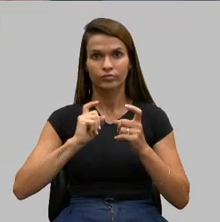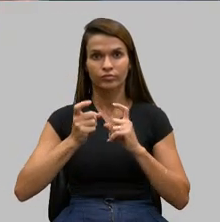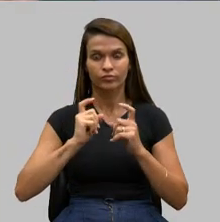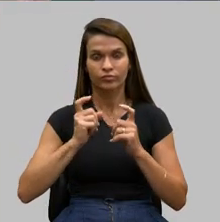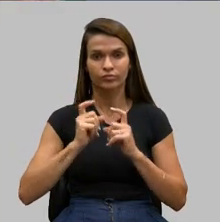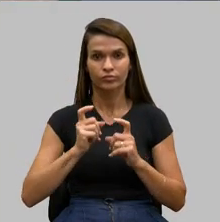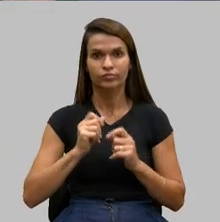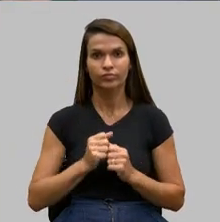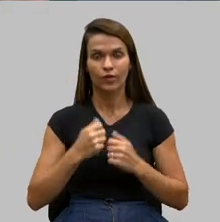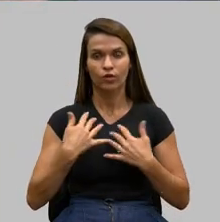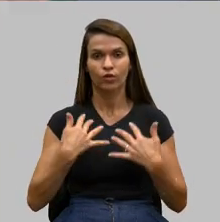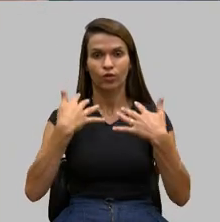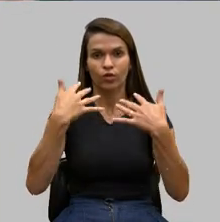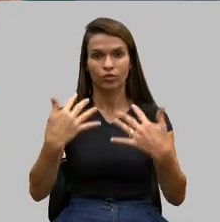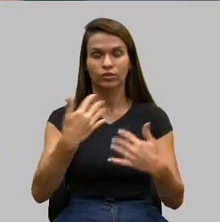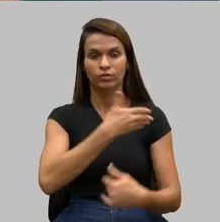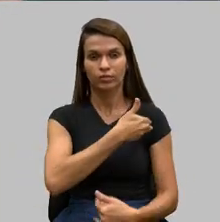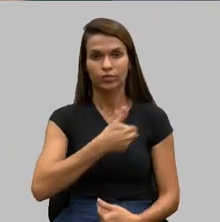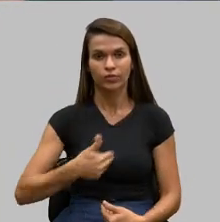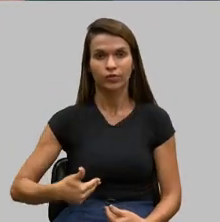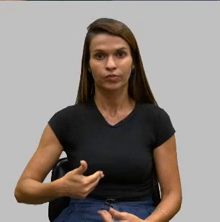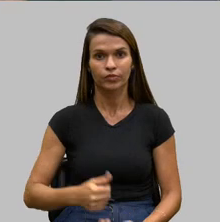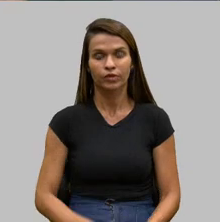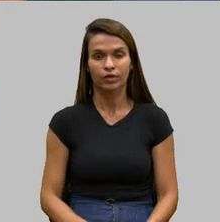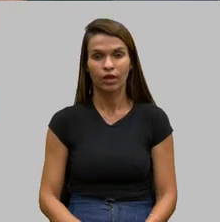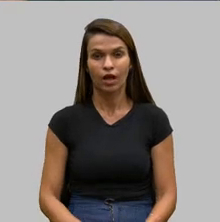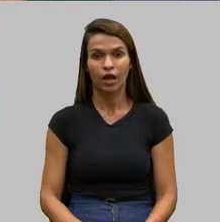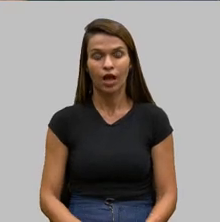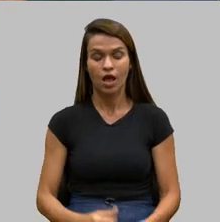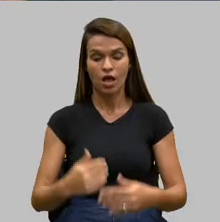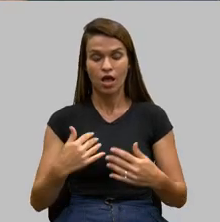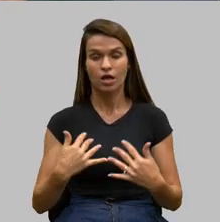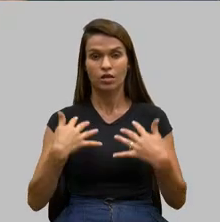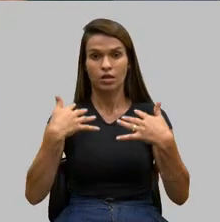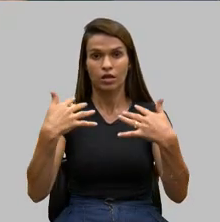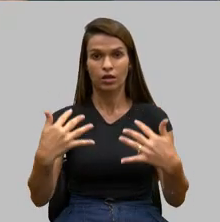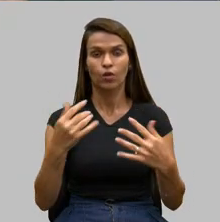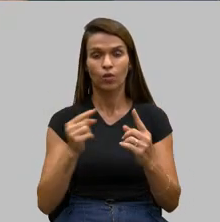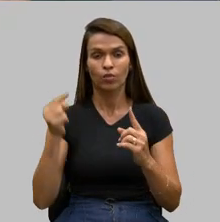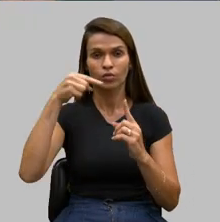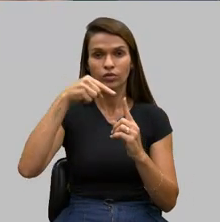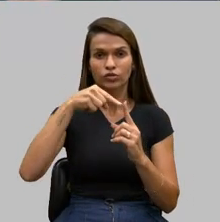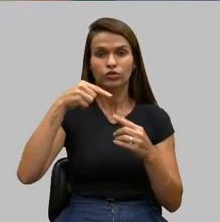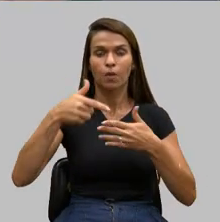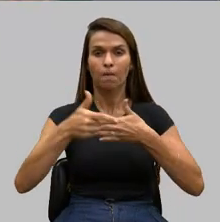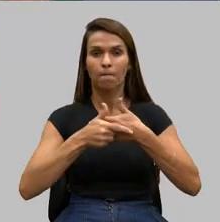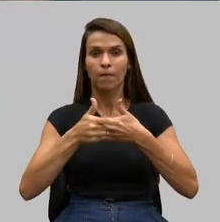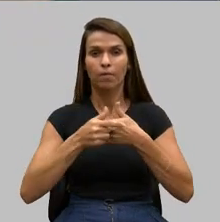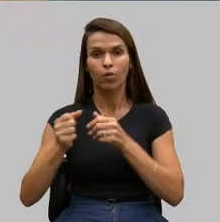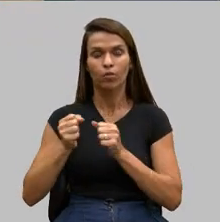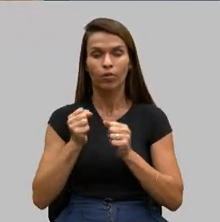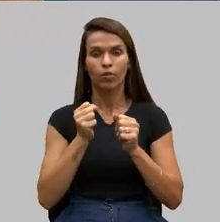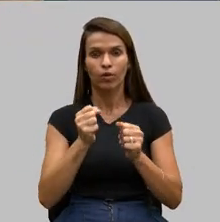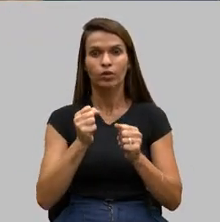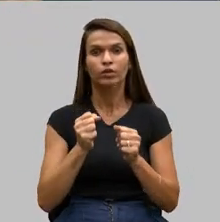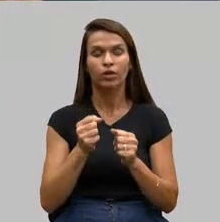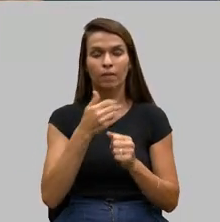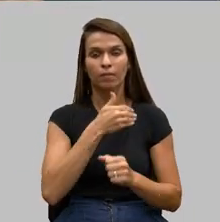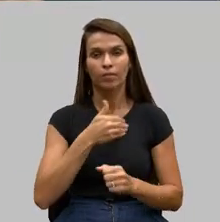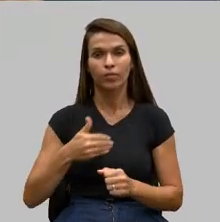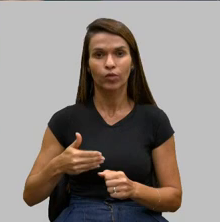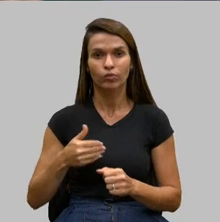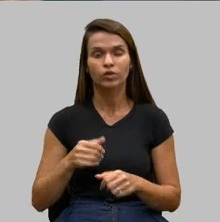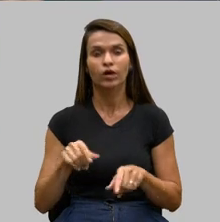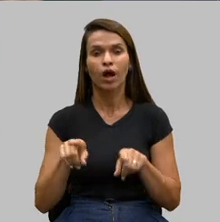audiência pública esta audiência tem finalidade debater o papel do poder público na político cuidado e proteção